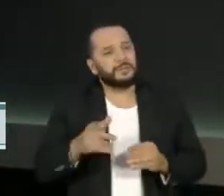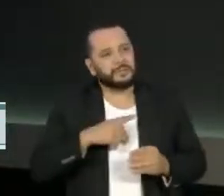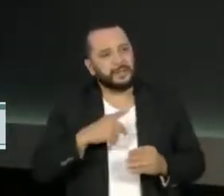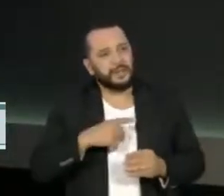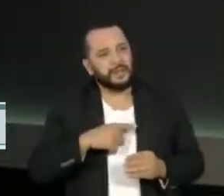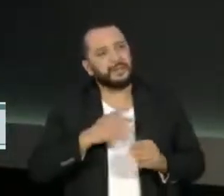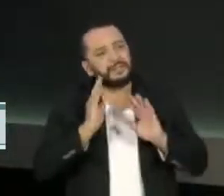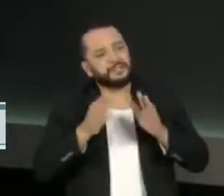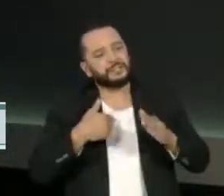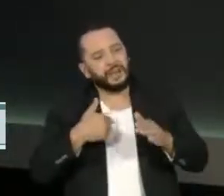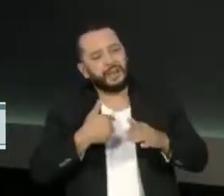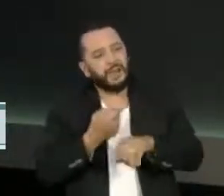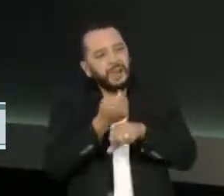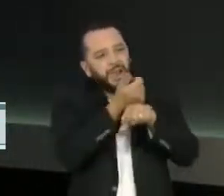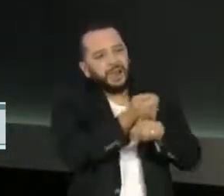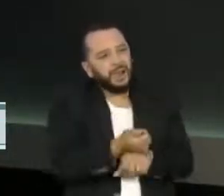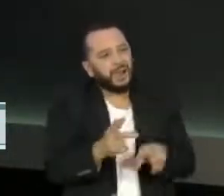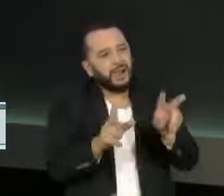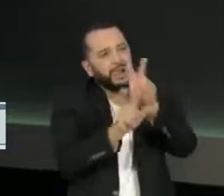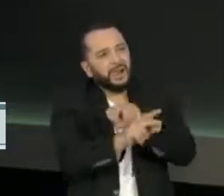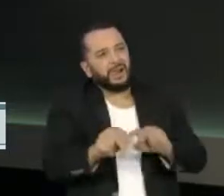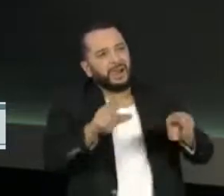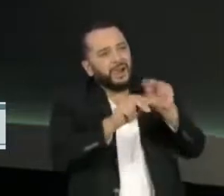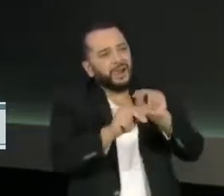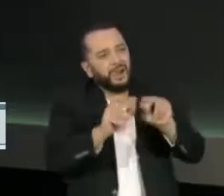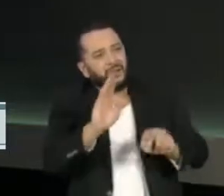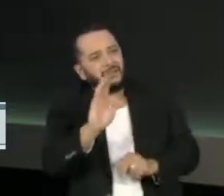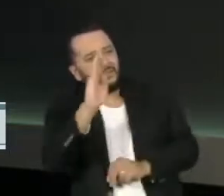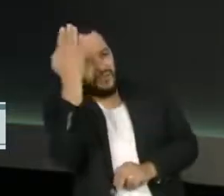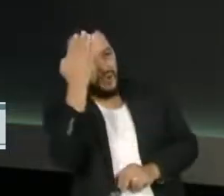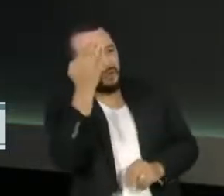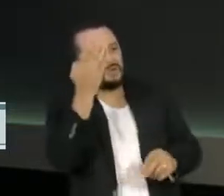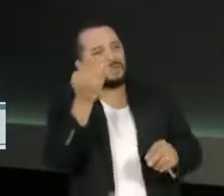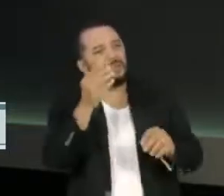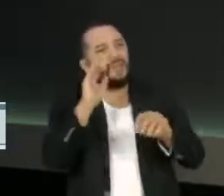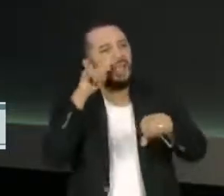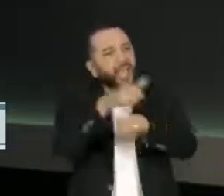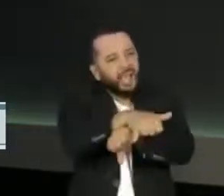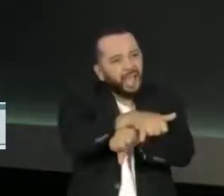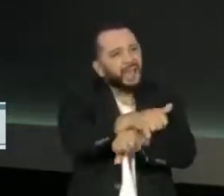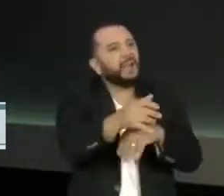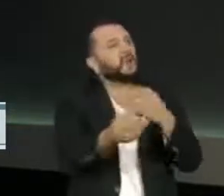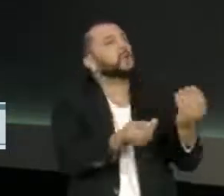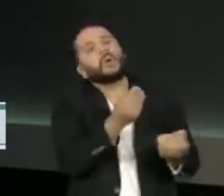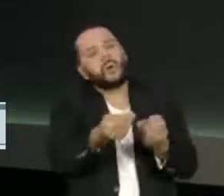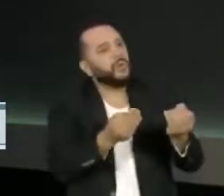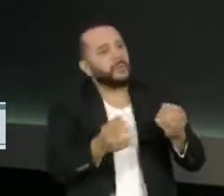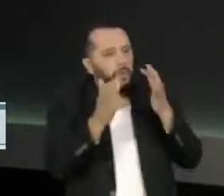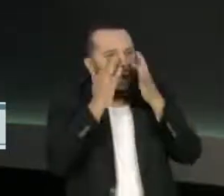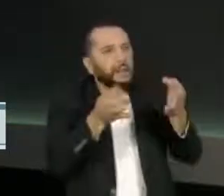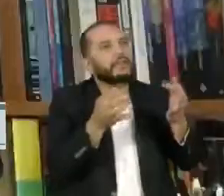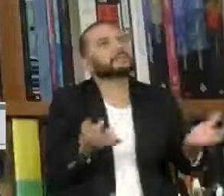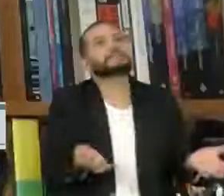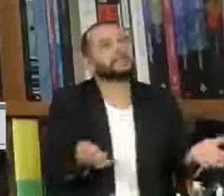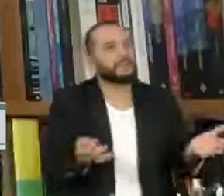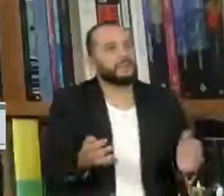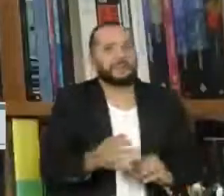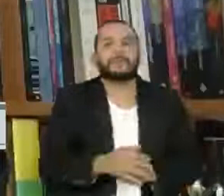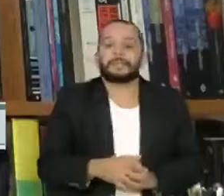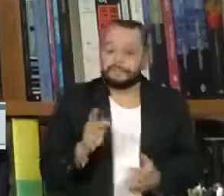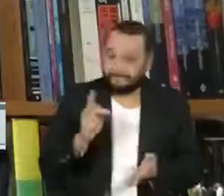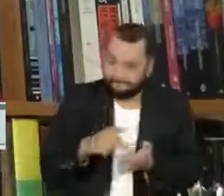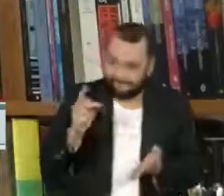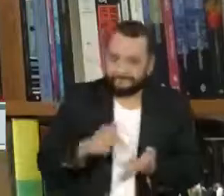golpes, infelizmente são muitos os casos. E como se blindar, como ficar mais atento a esses sinais? Isso